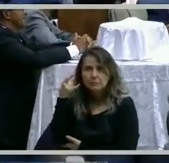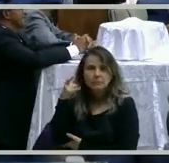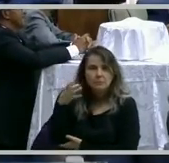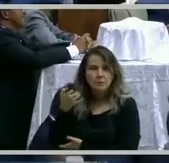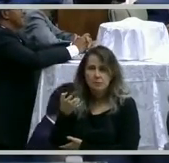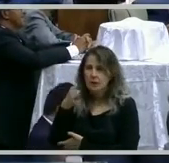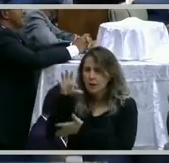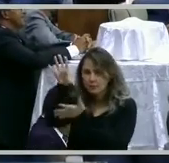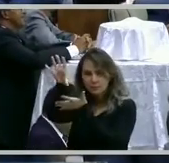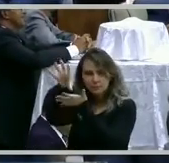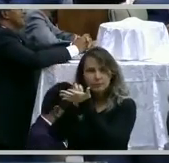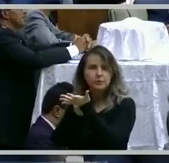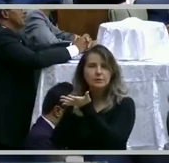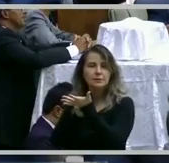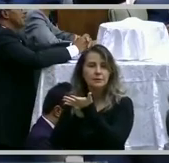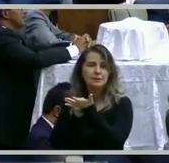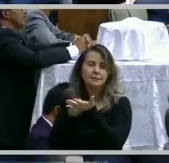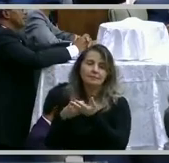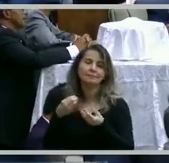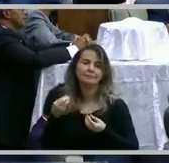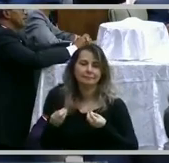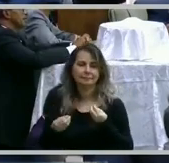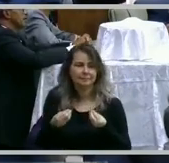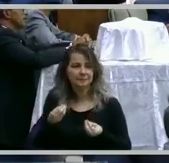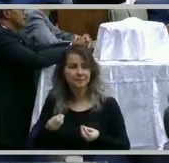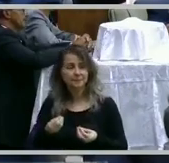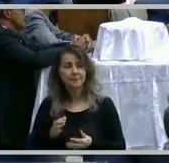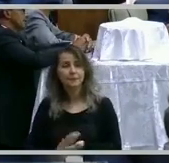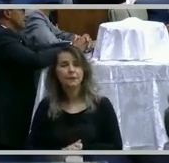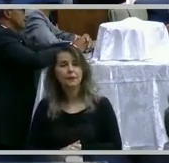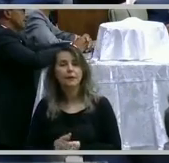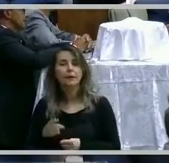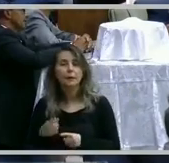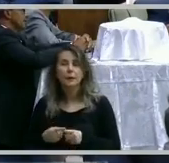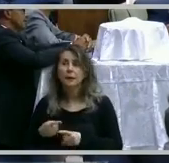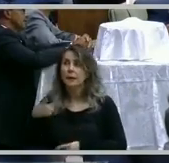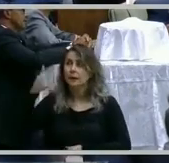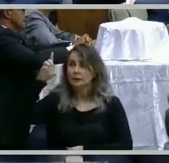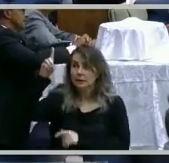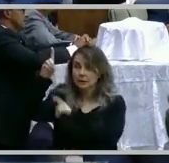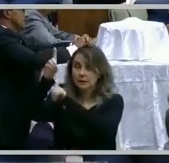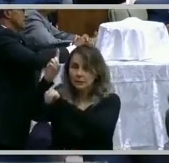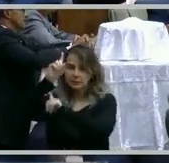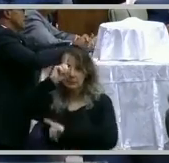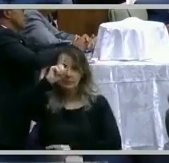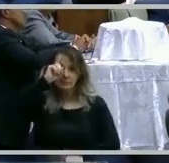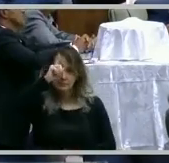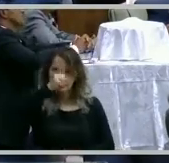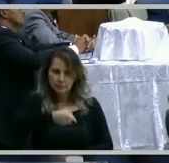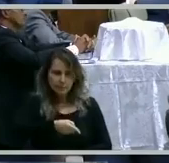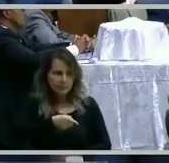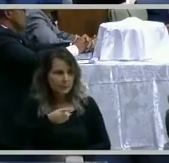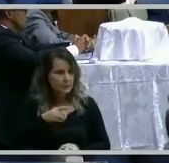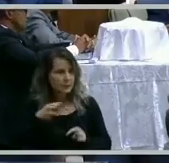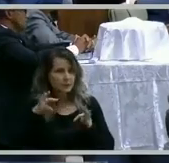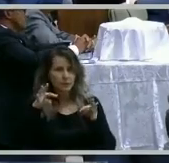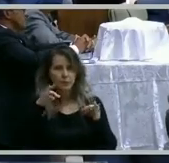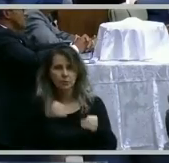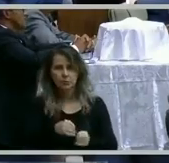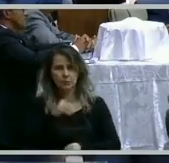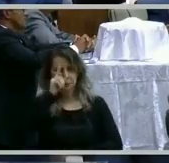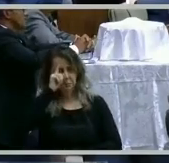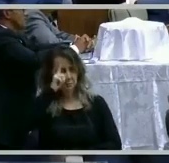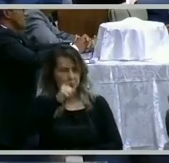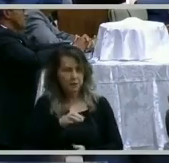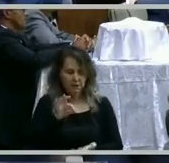não. É porque o resplendor da glória de Deus, ele manda em todos, ele manda em tudo, ele manda na igreja, ele manda na convenção, ele manda